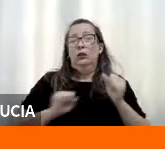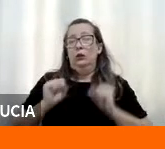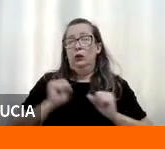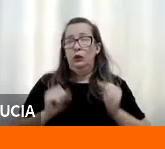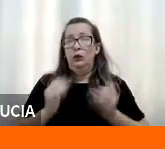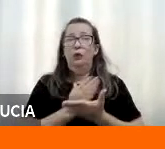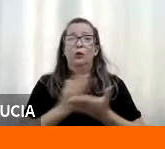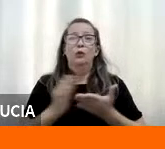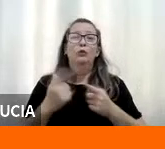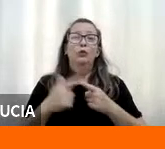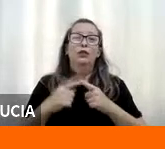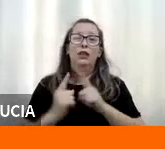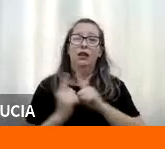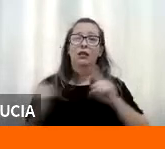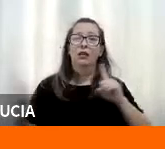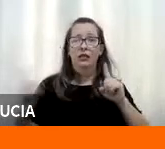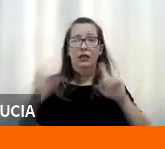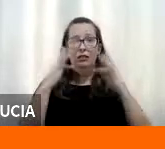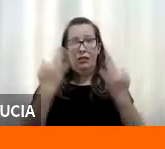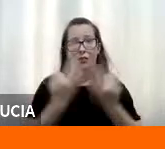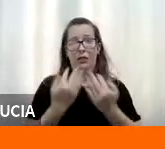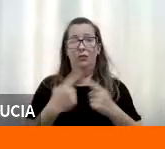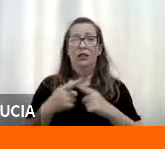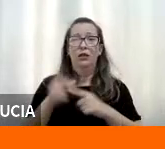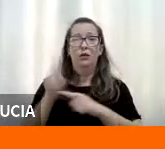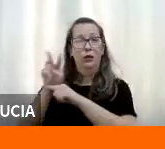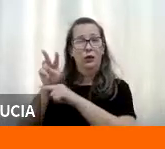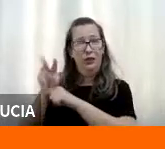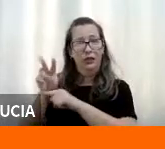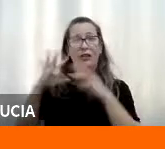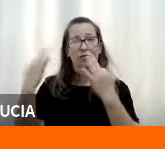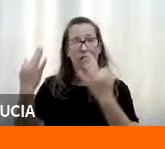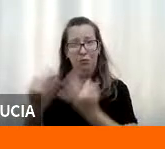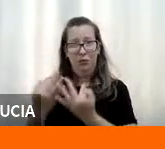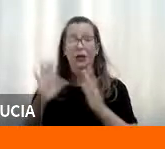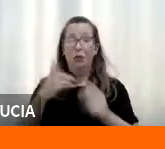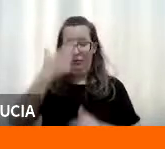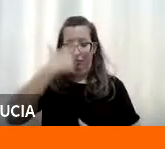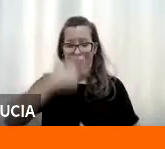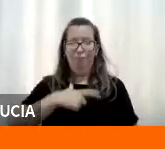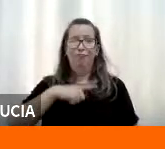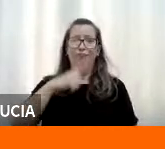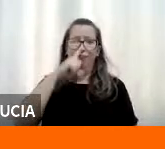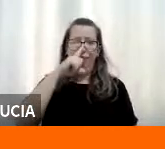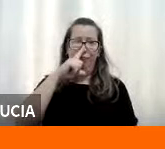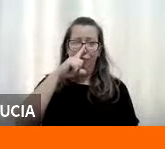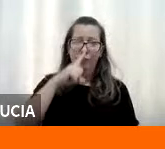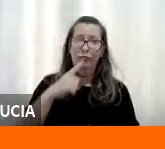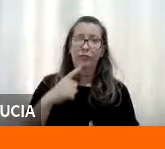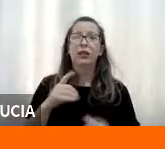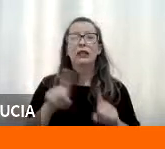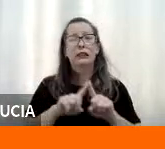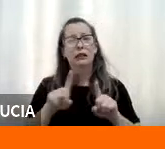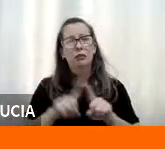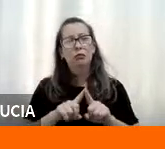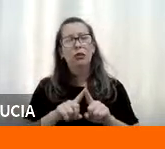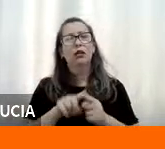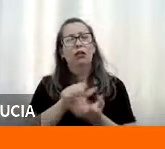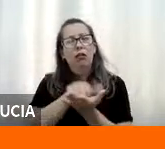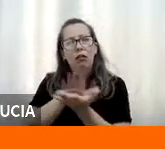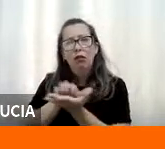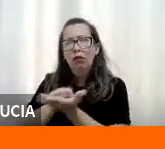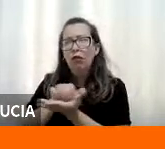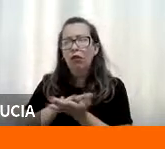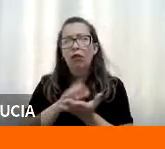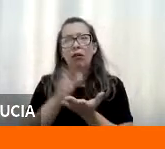etc., para poder protegê-los, mas se arriscaram o tempo todo, né? Ouvimos os que trabalhavam também em